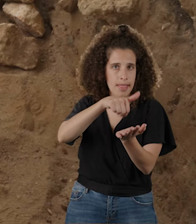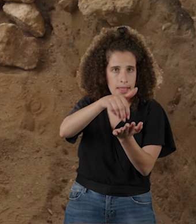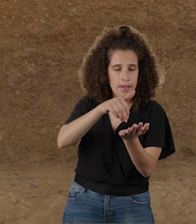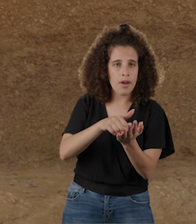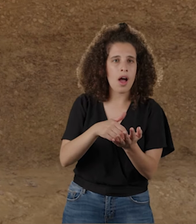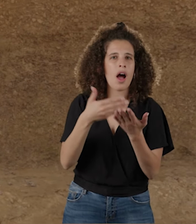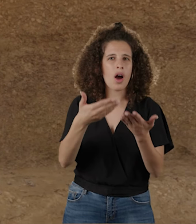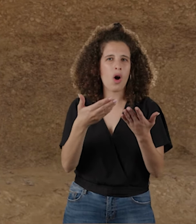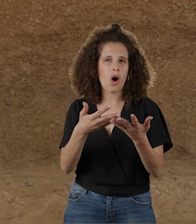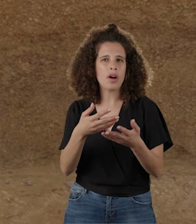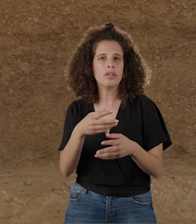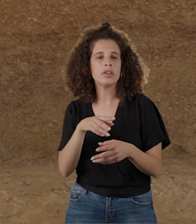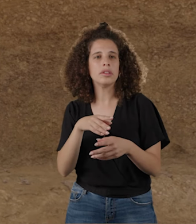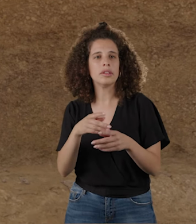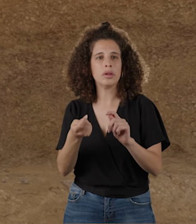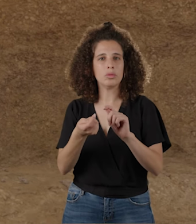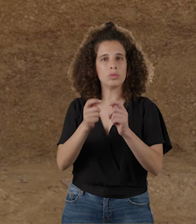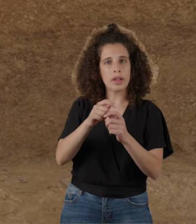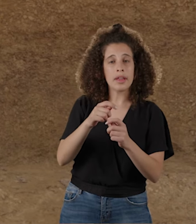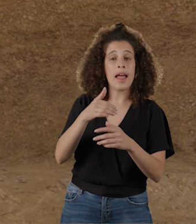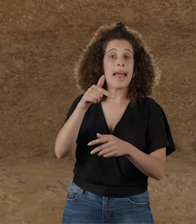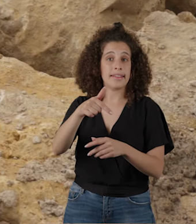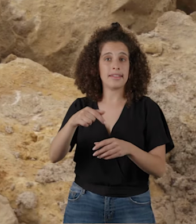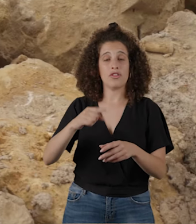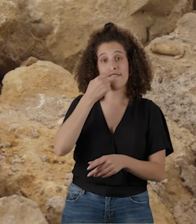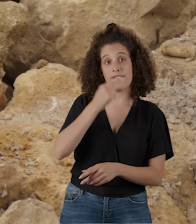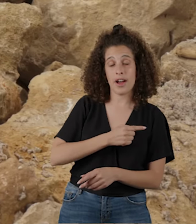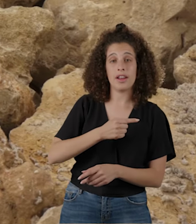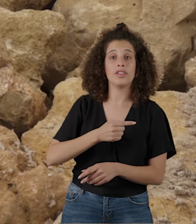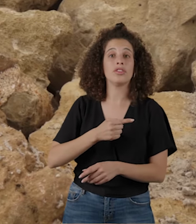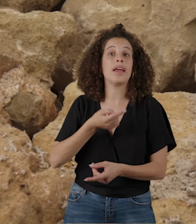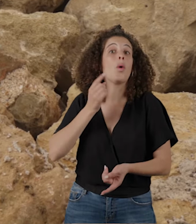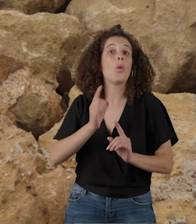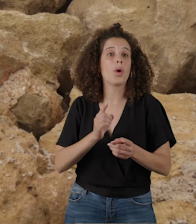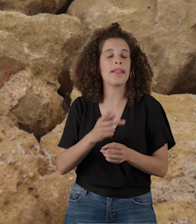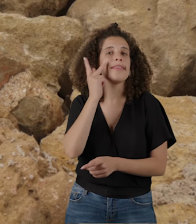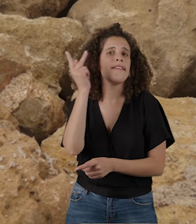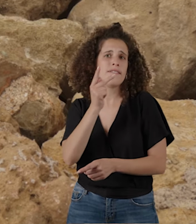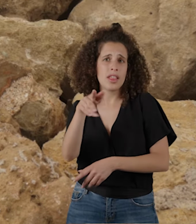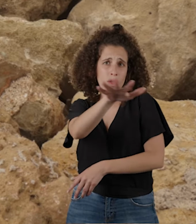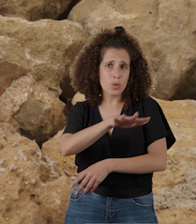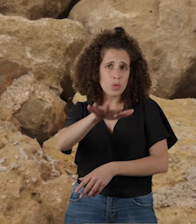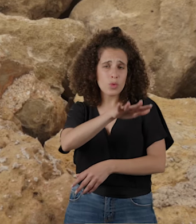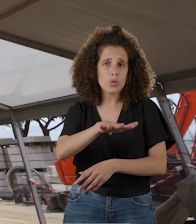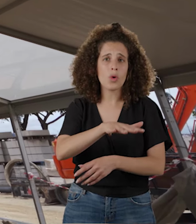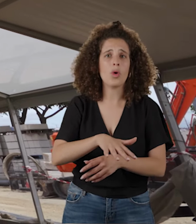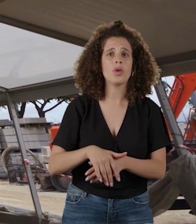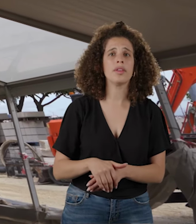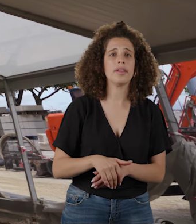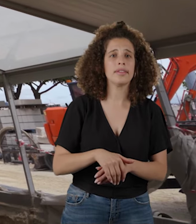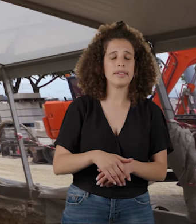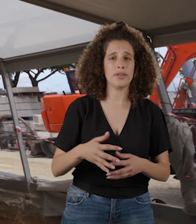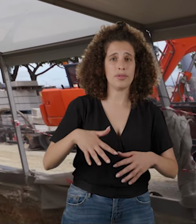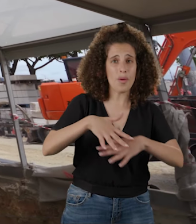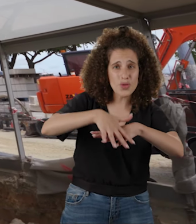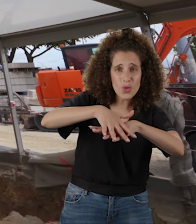numa fase mais de reconstituição das lacunas existentes. Essas lacunas são fruto, no fundo, da vida deste espaço, em que teve